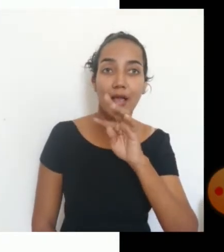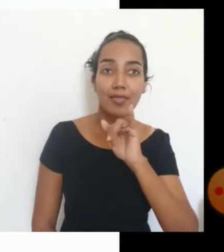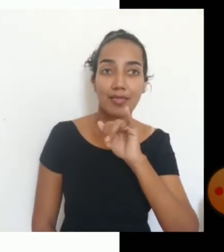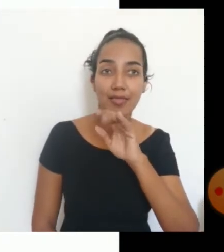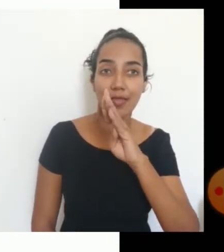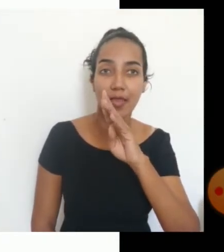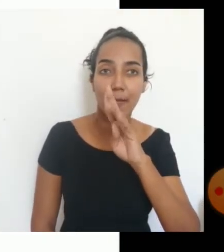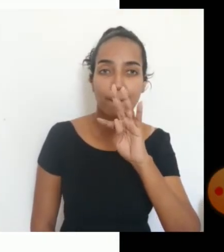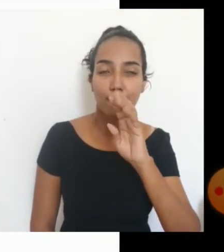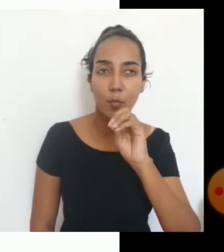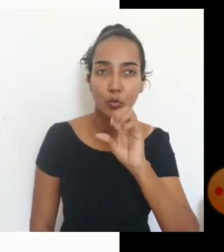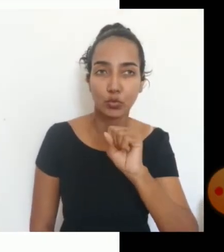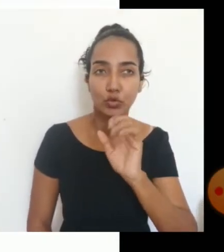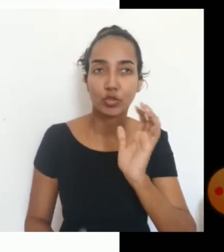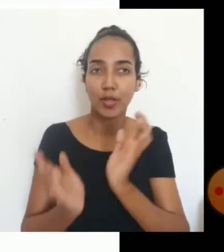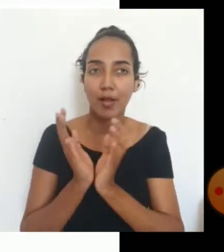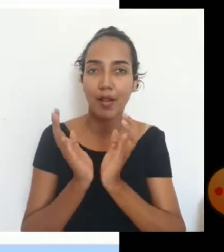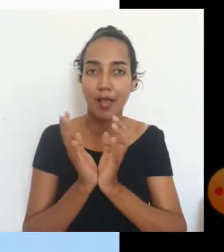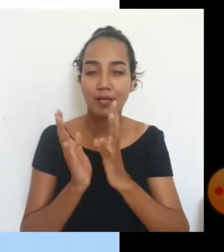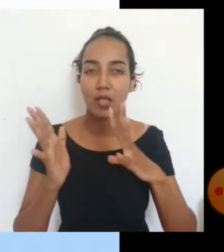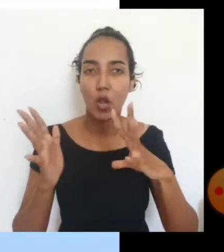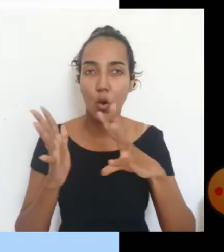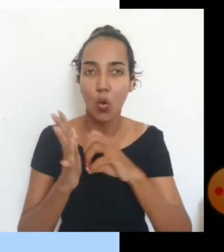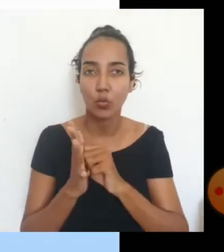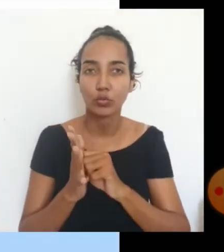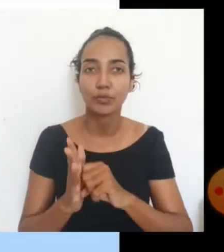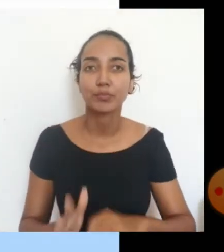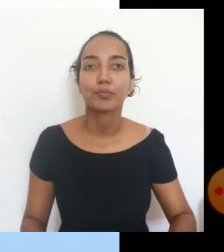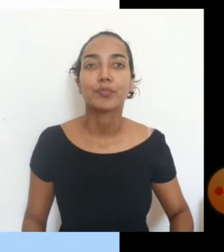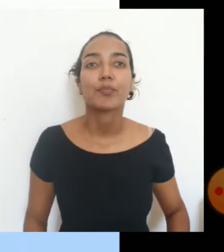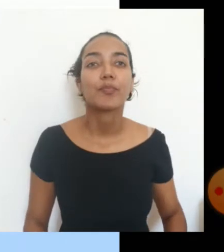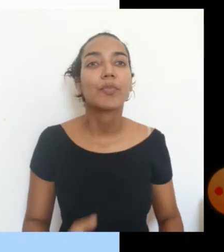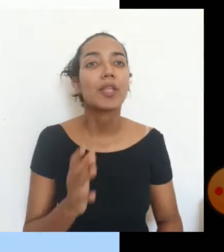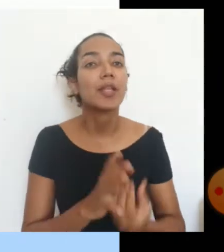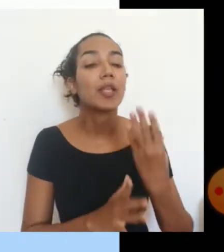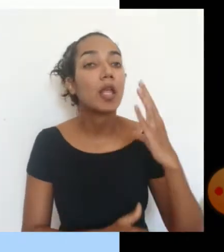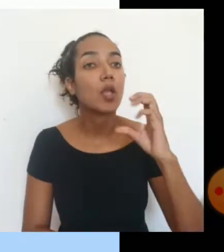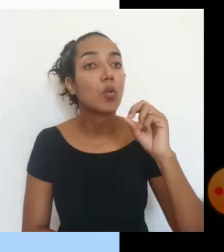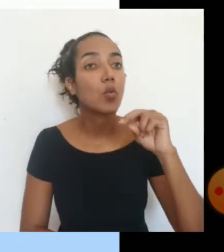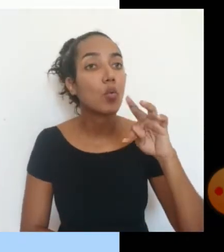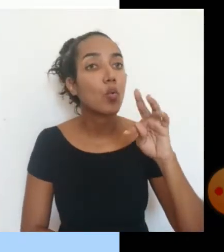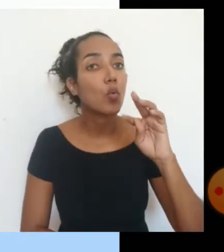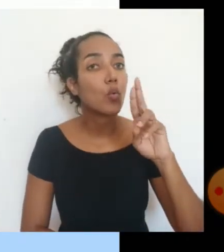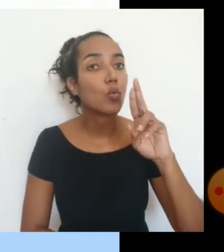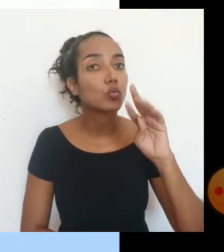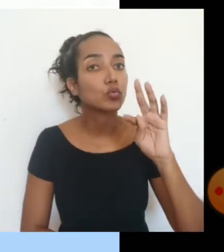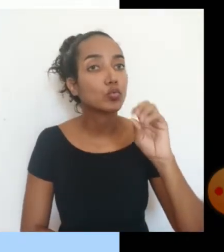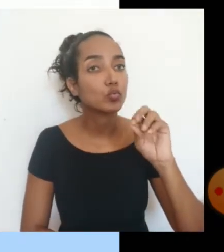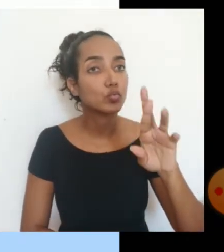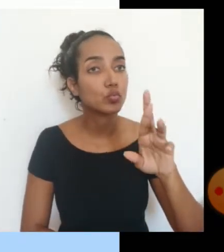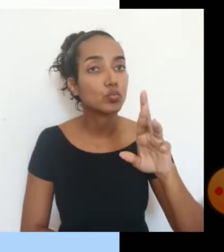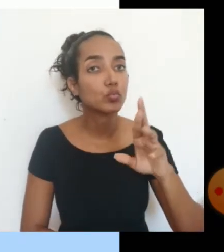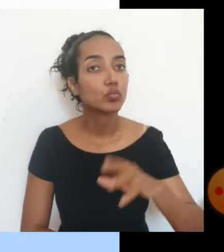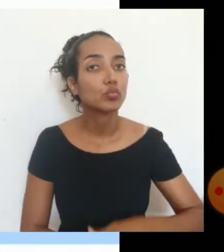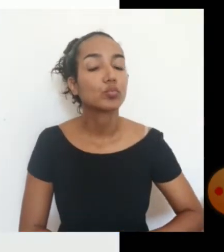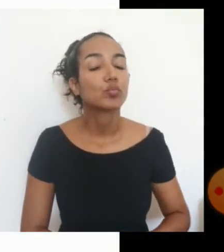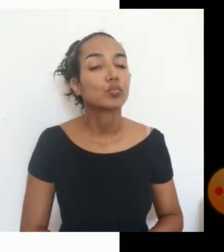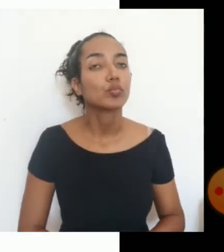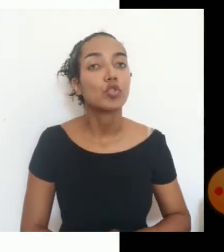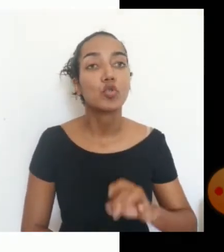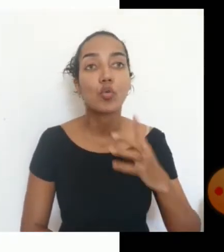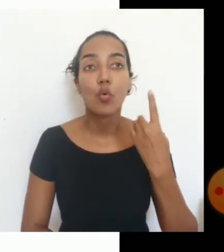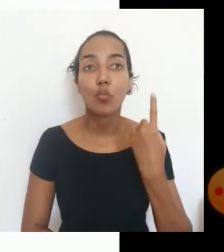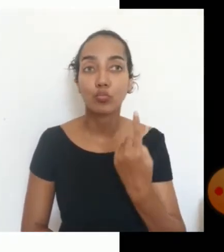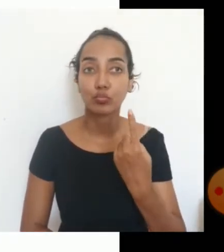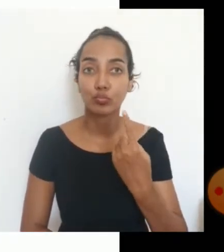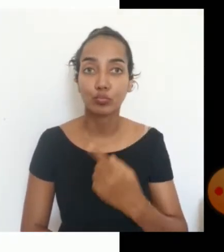aqui um construtor que recebe esses atributos como parâmetro. Essa classe só tem um construtor, nesse caso esse daqui. Criei também os métodos